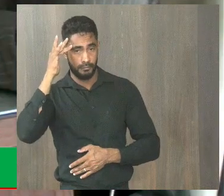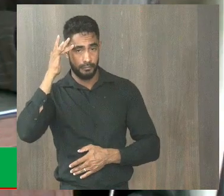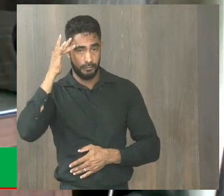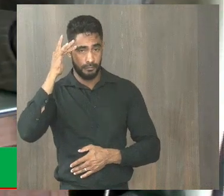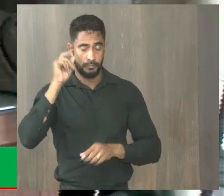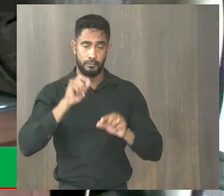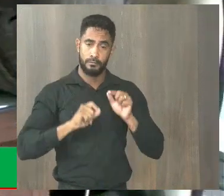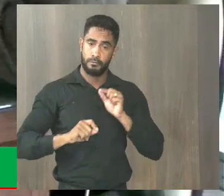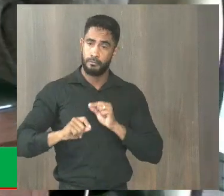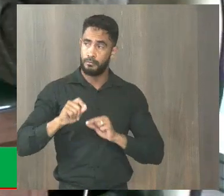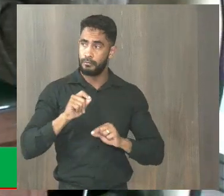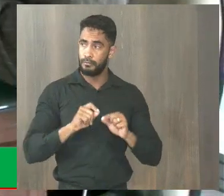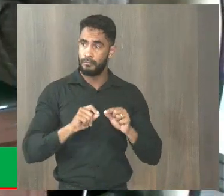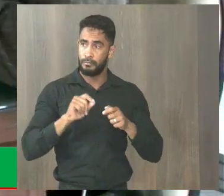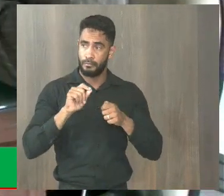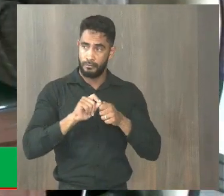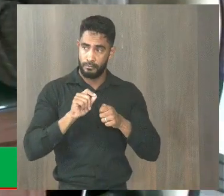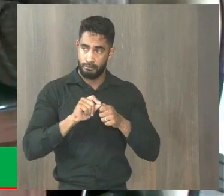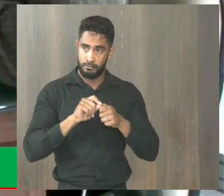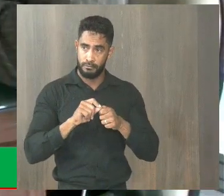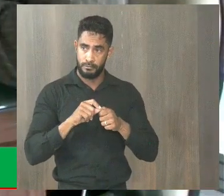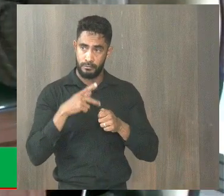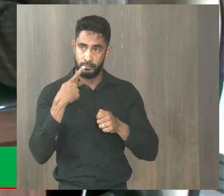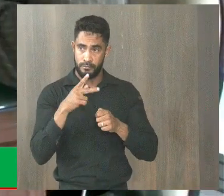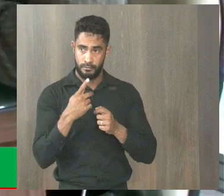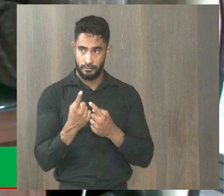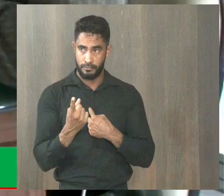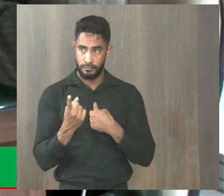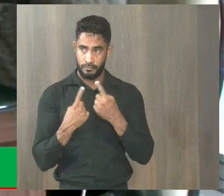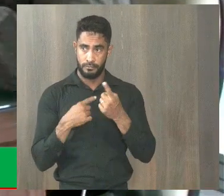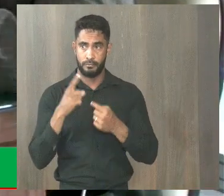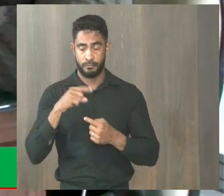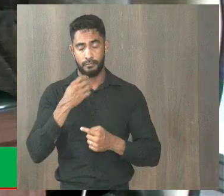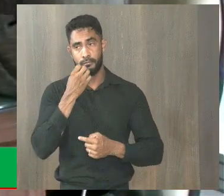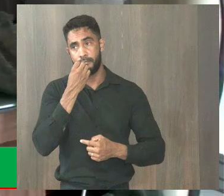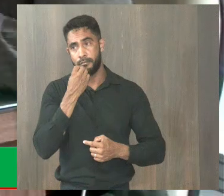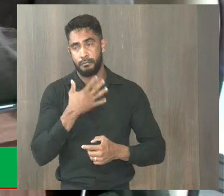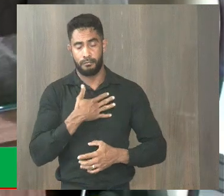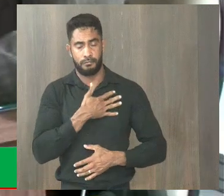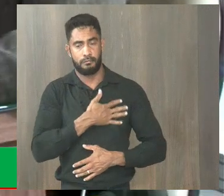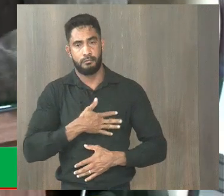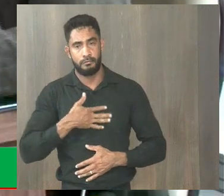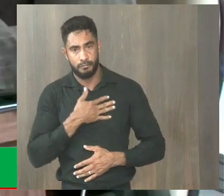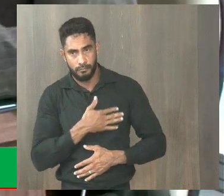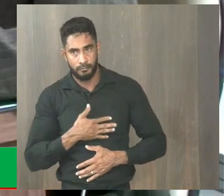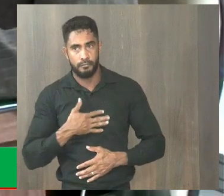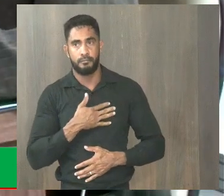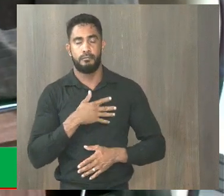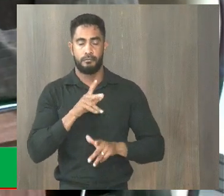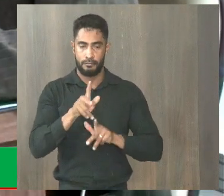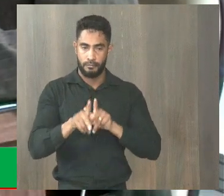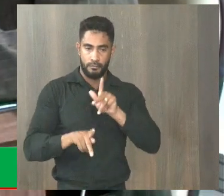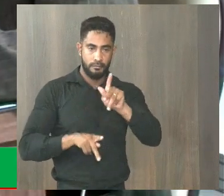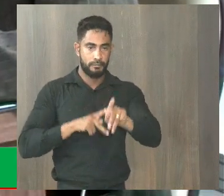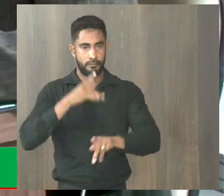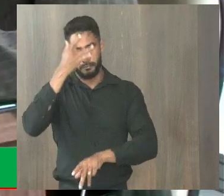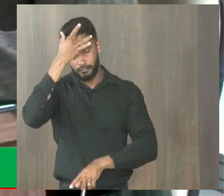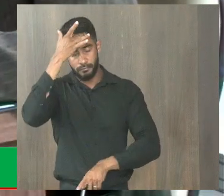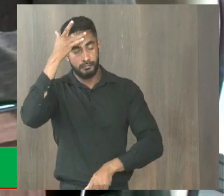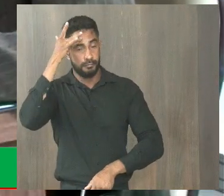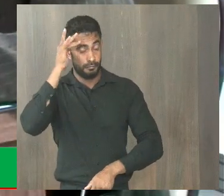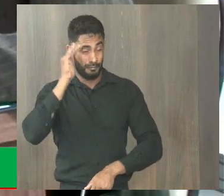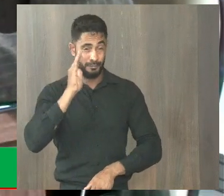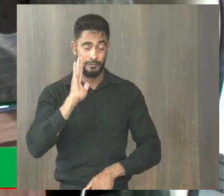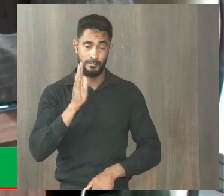de que pudesse fazer. Então é algo assim muito gratificante hoje, né, alguns dias, a população já, dentro do conhecimento da